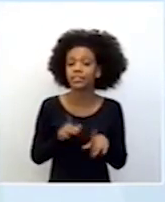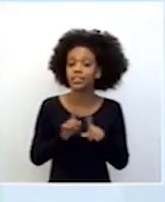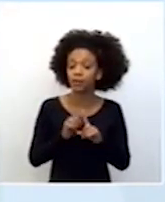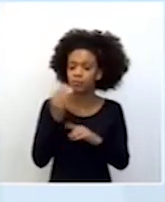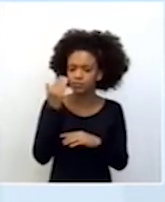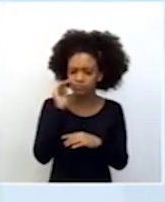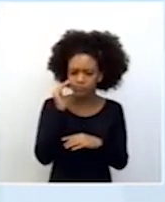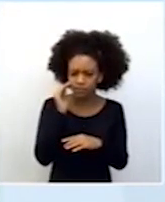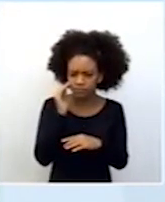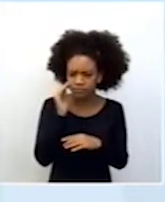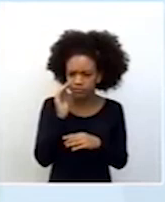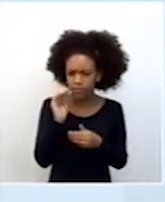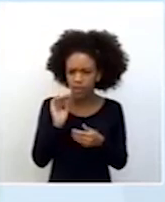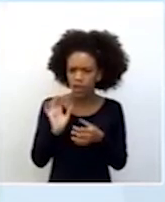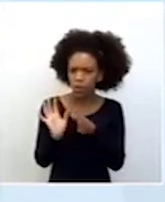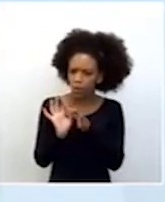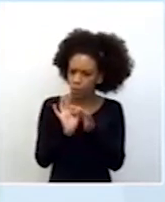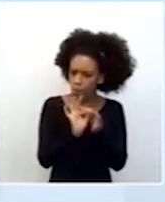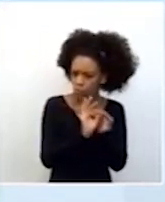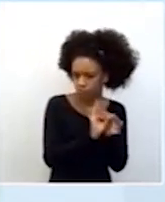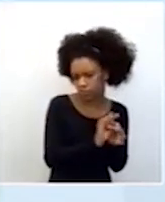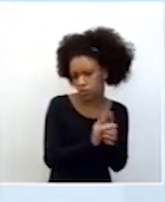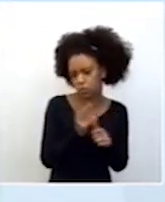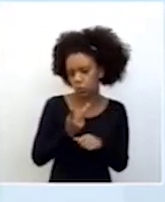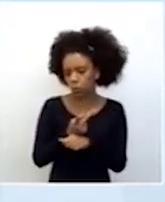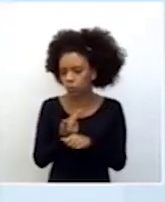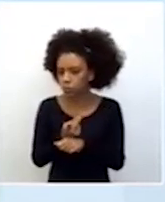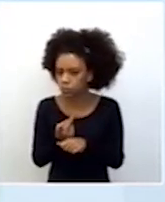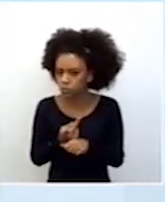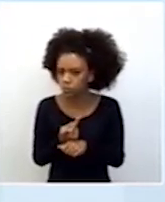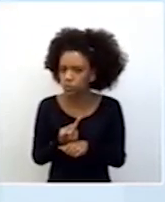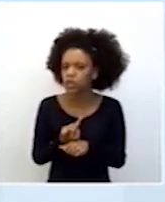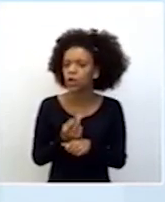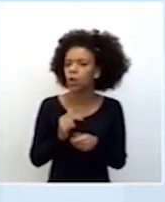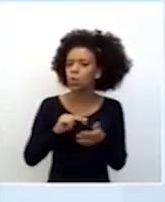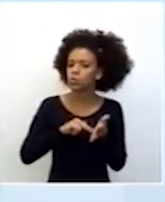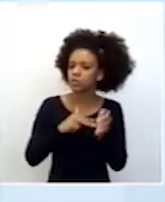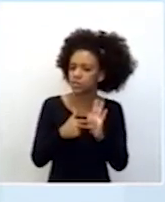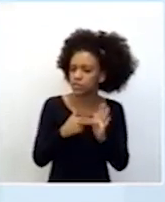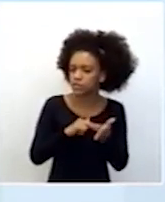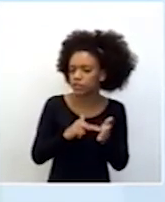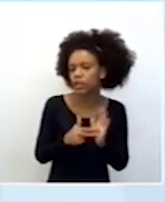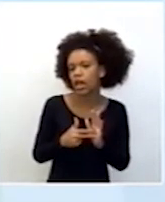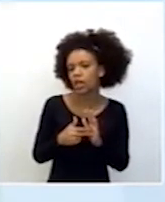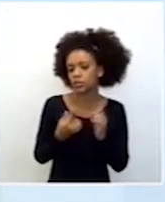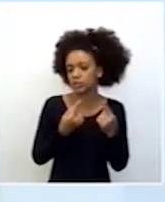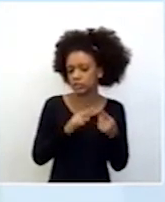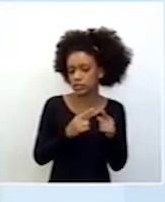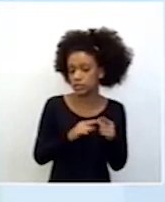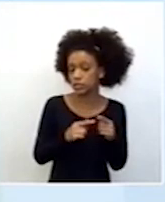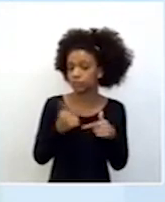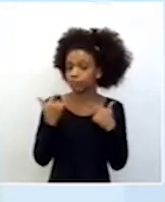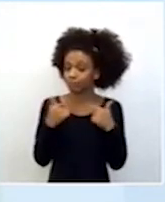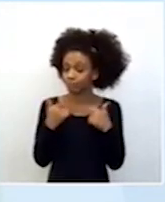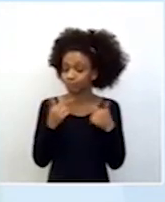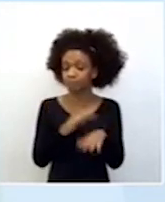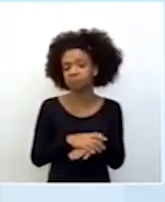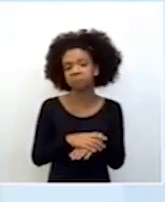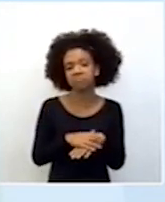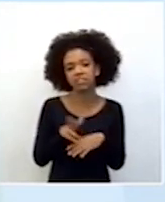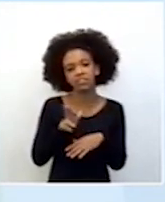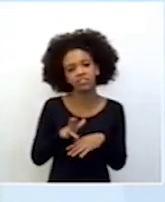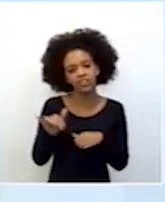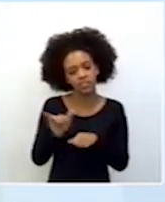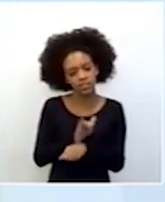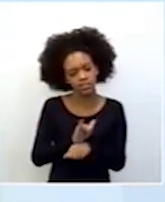o sentido global do texto, buscando o significado da ironia, da crítica e do humor, e fazer uso das